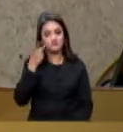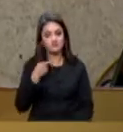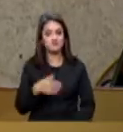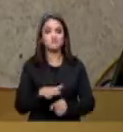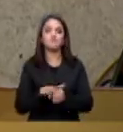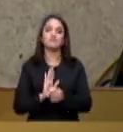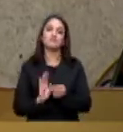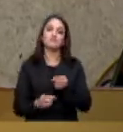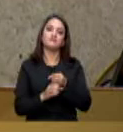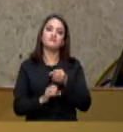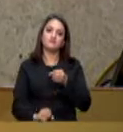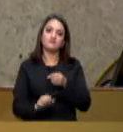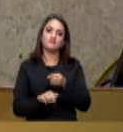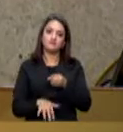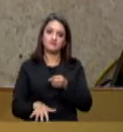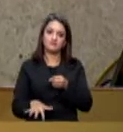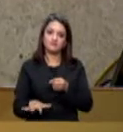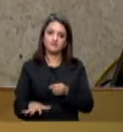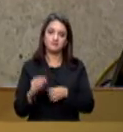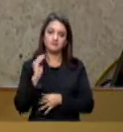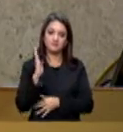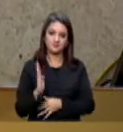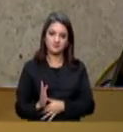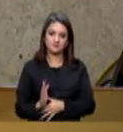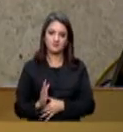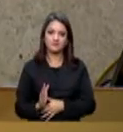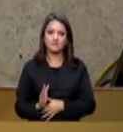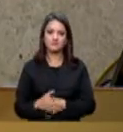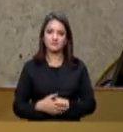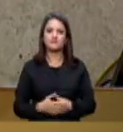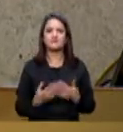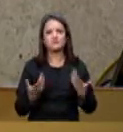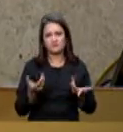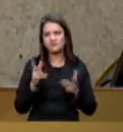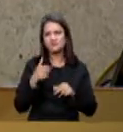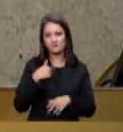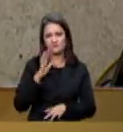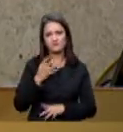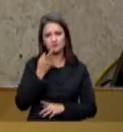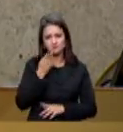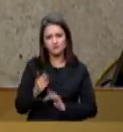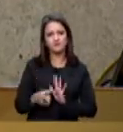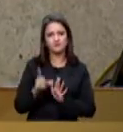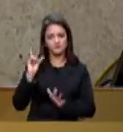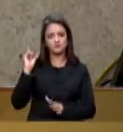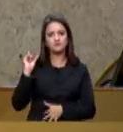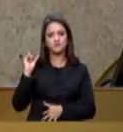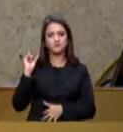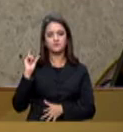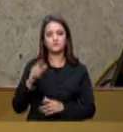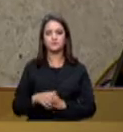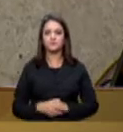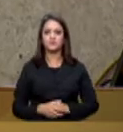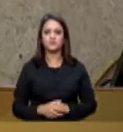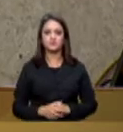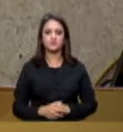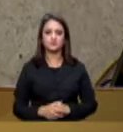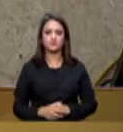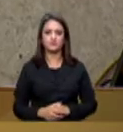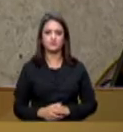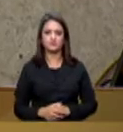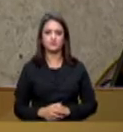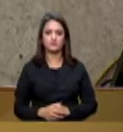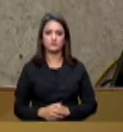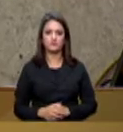saneamento básico brasileira, como eu mencionei formalmente na explicação que o caso envolve.